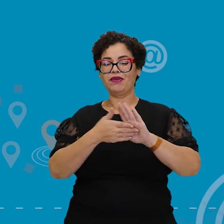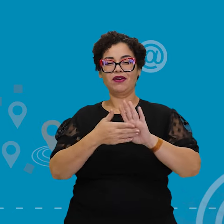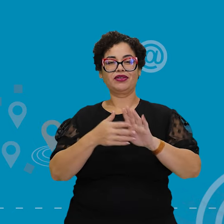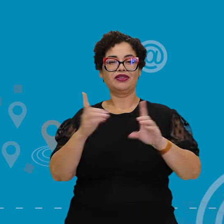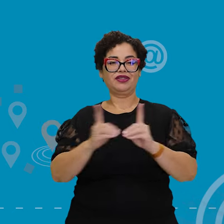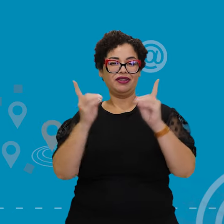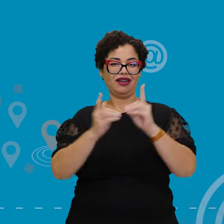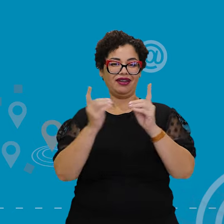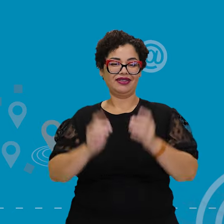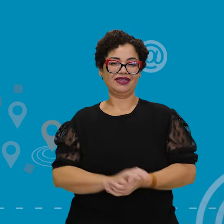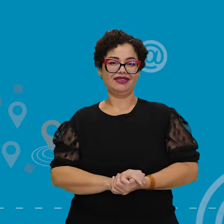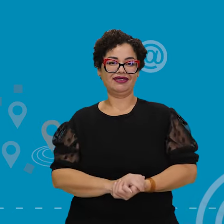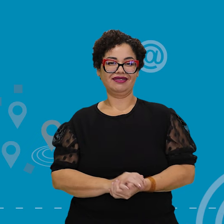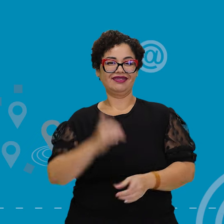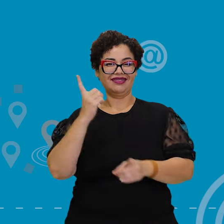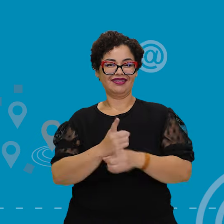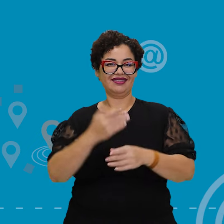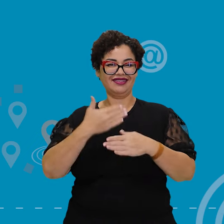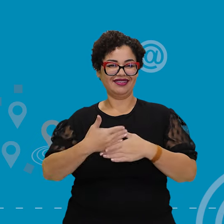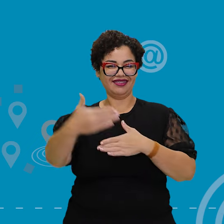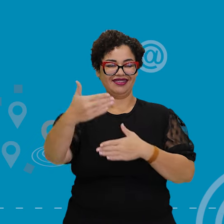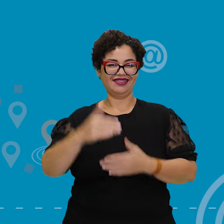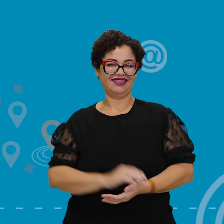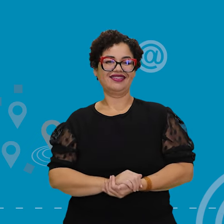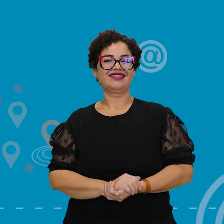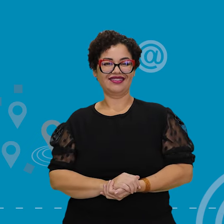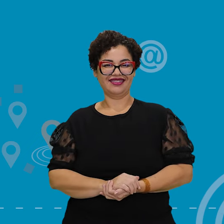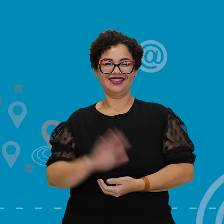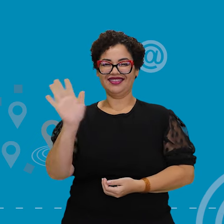Mediateca, com várias propostas didáticas.